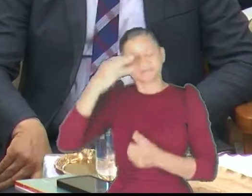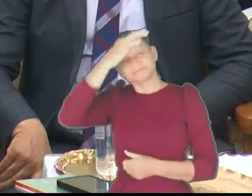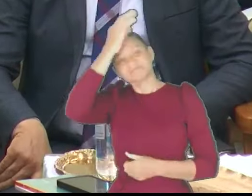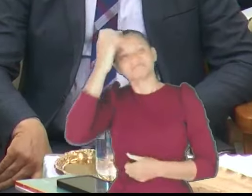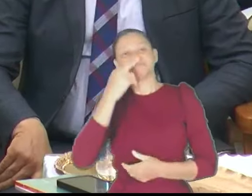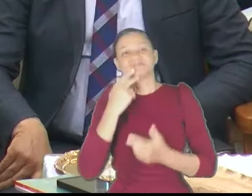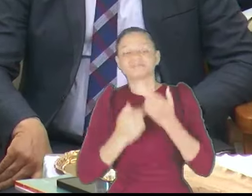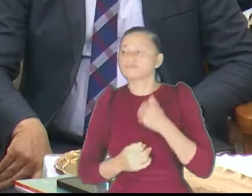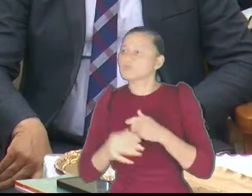Ele é